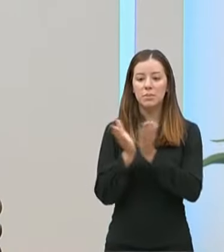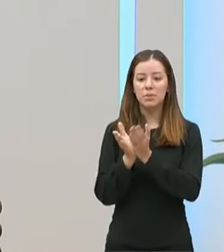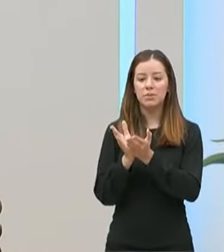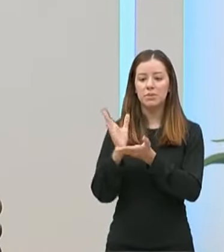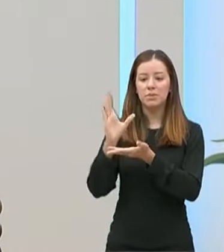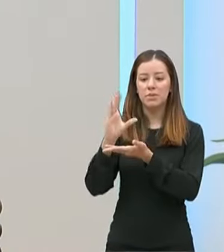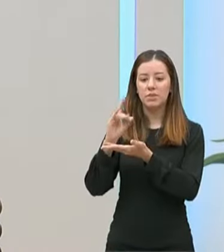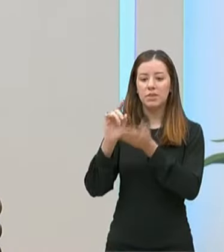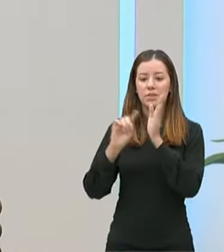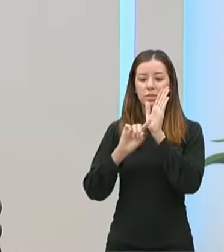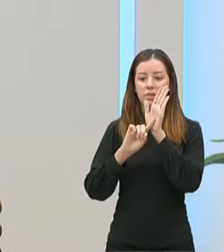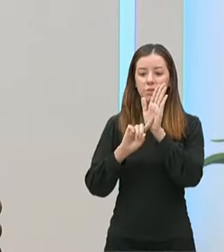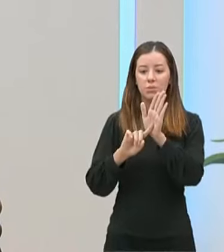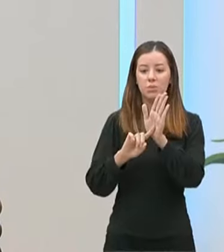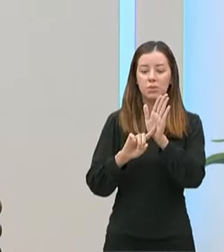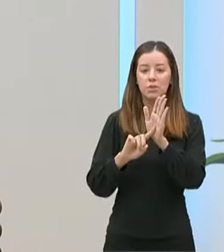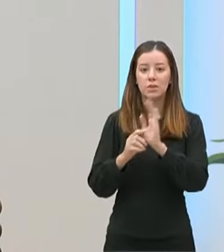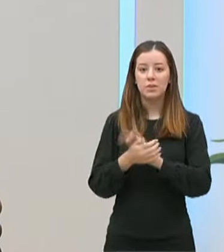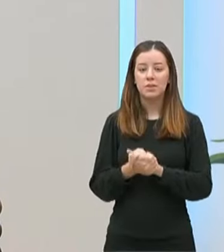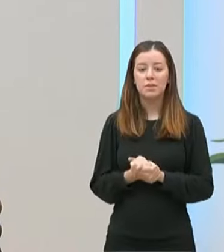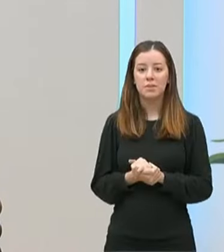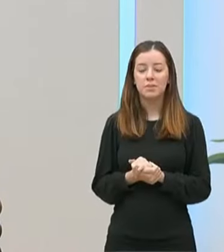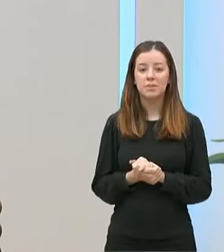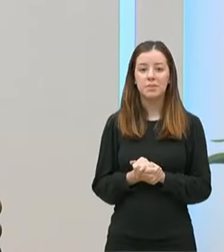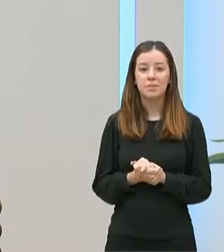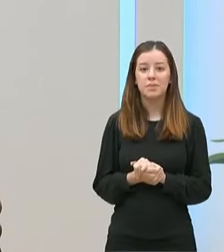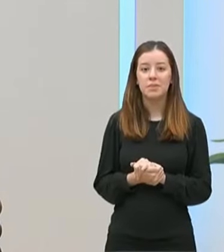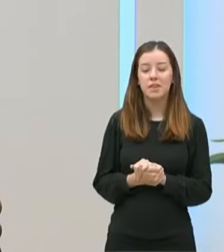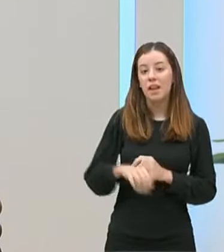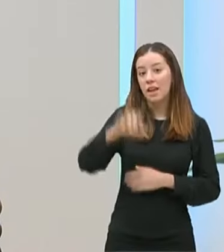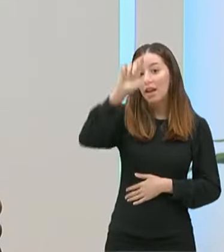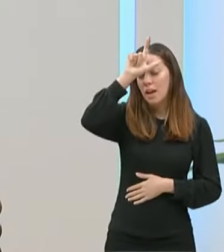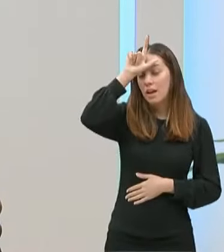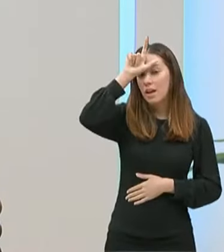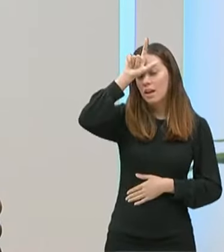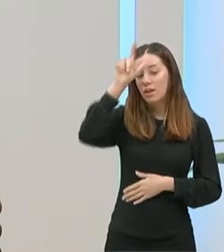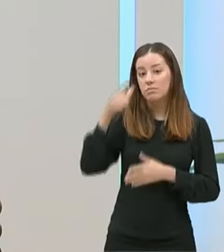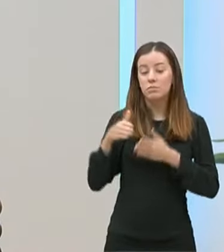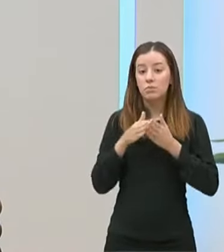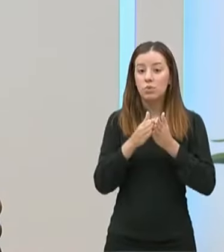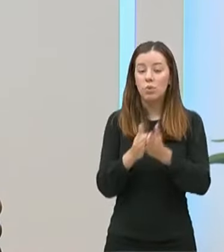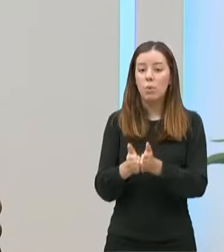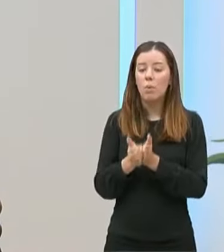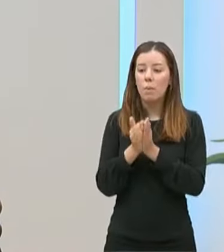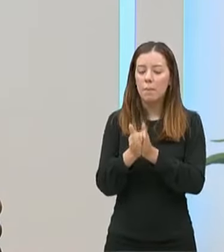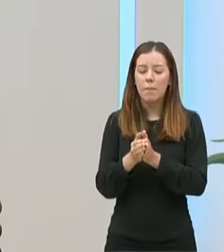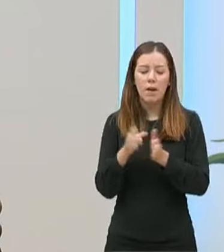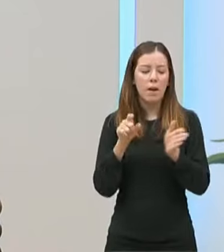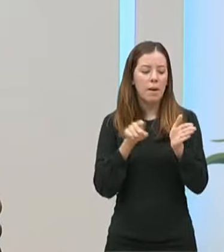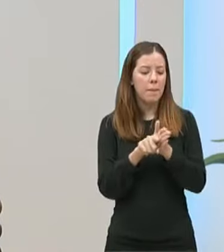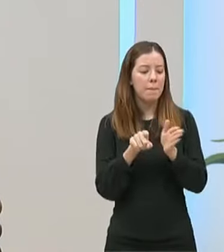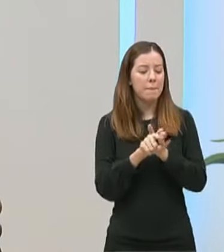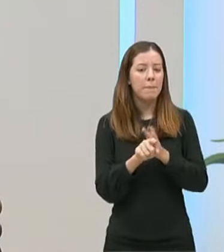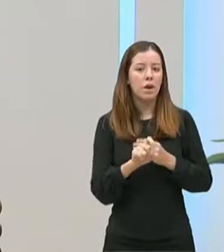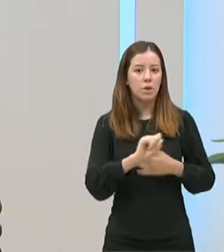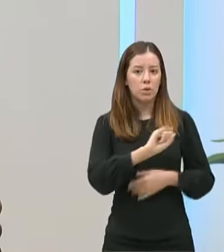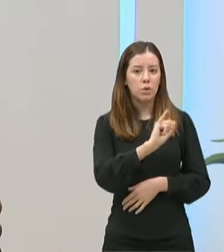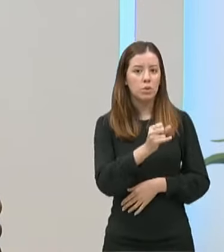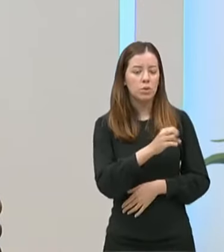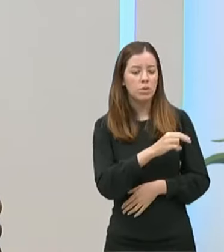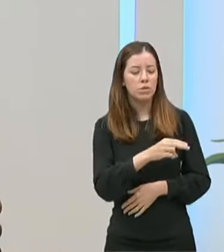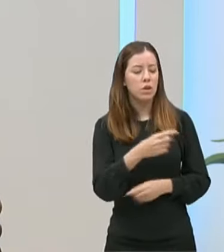e o mestre do navio chegou-se a ele e disse: que tens, dormente? Numa outra